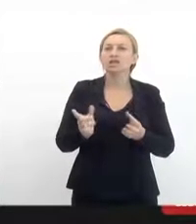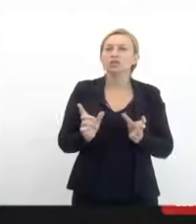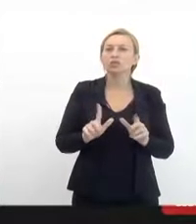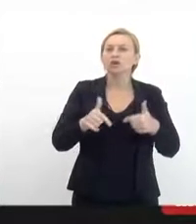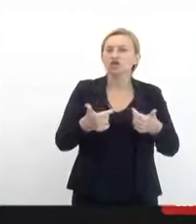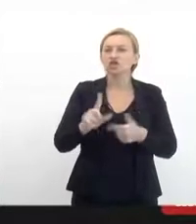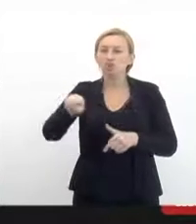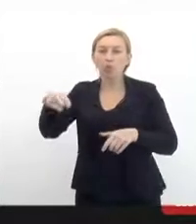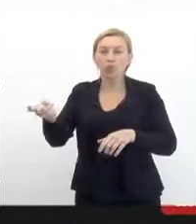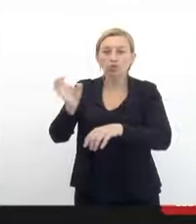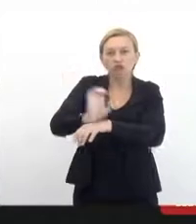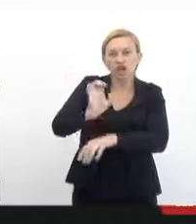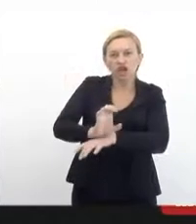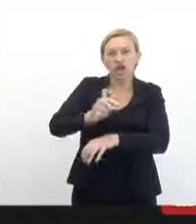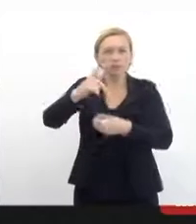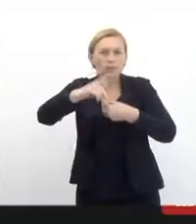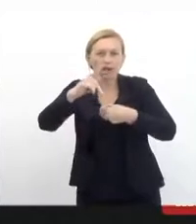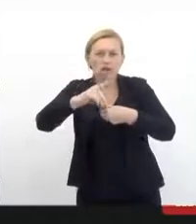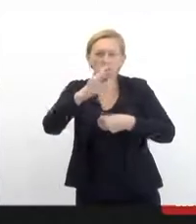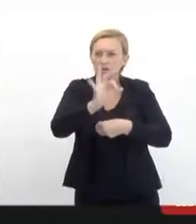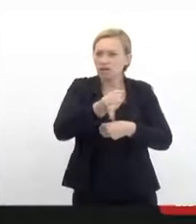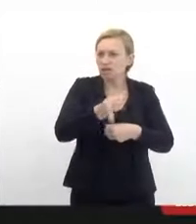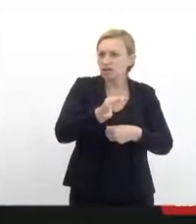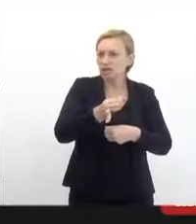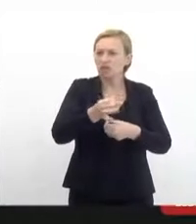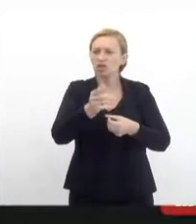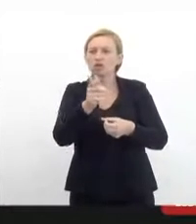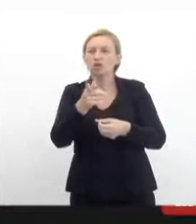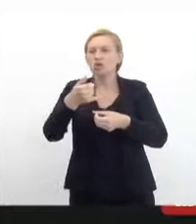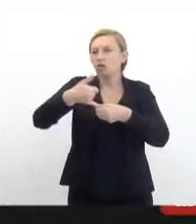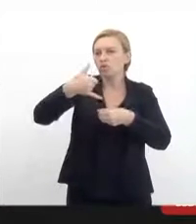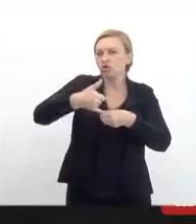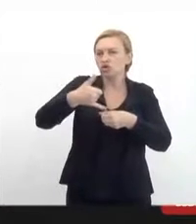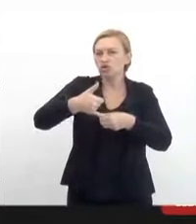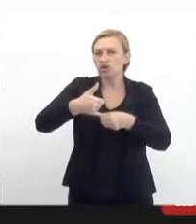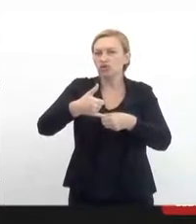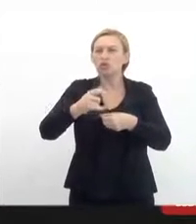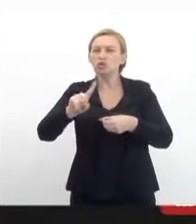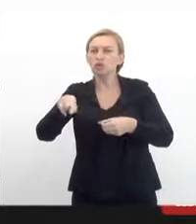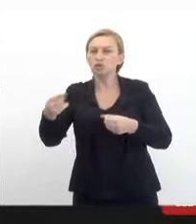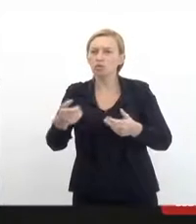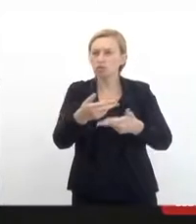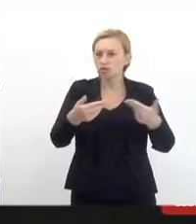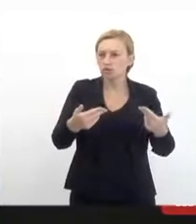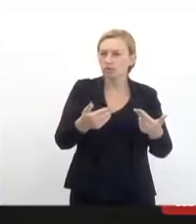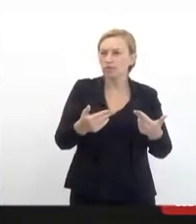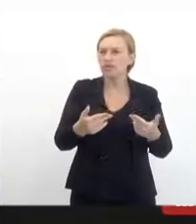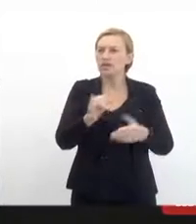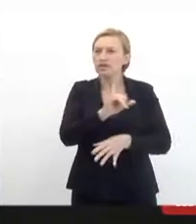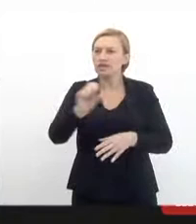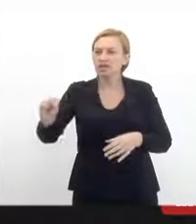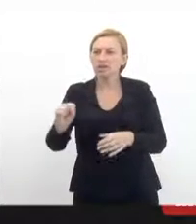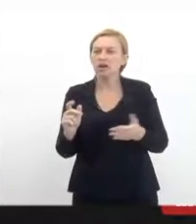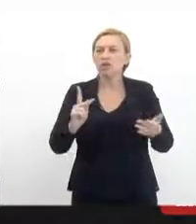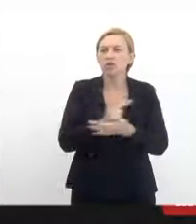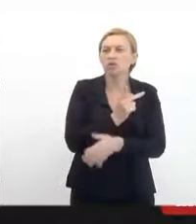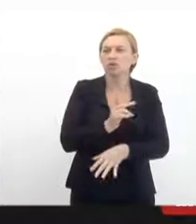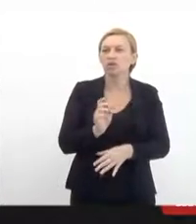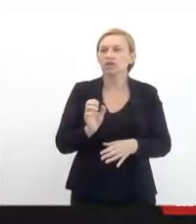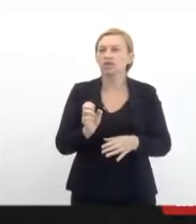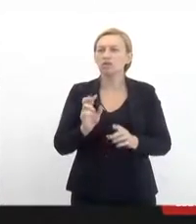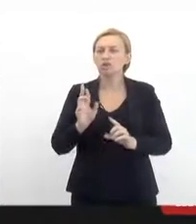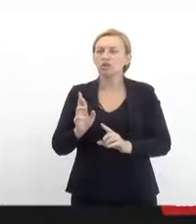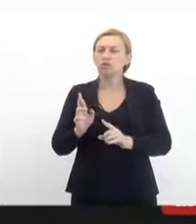outro Estado, petróleo, inclusive, lubrificante, combustíveis líquidos, etc. Nesse caso, a tributação pelo ICMS ocorre no Estado de